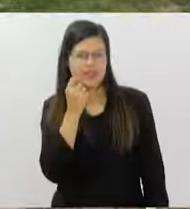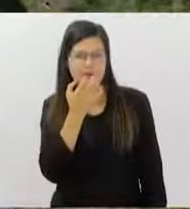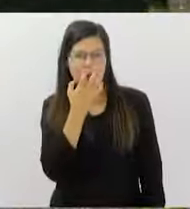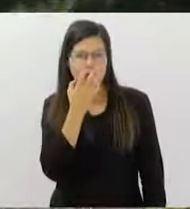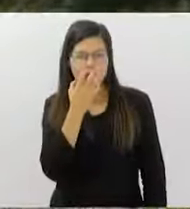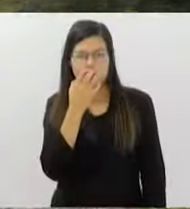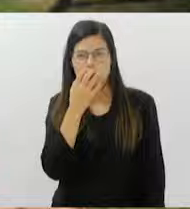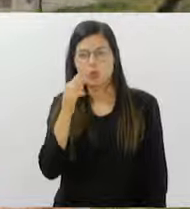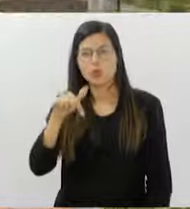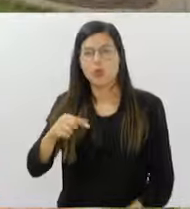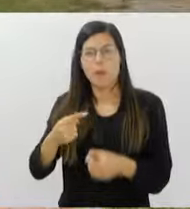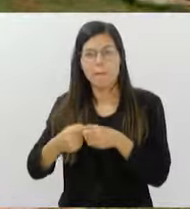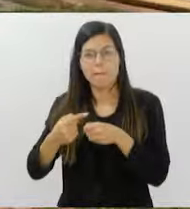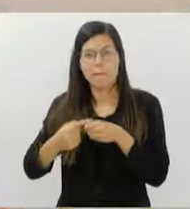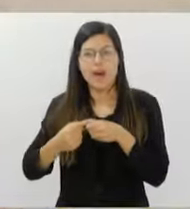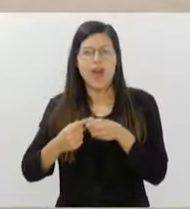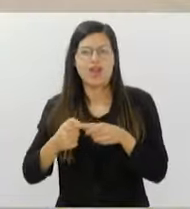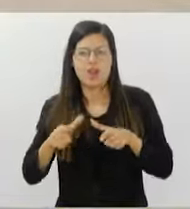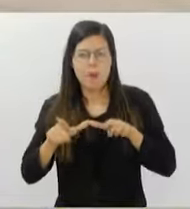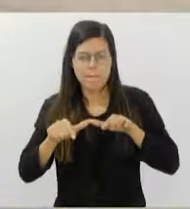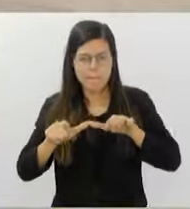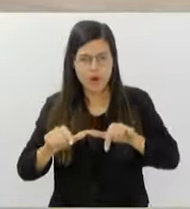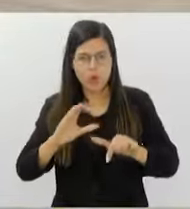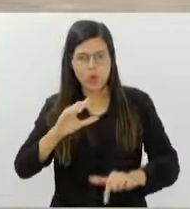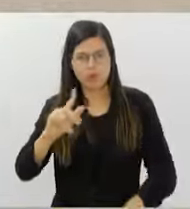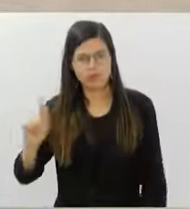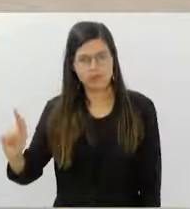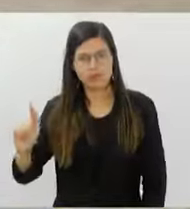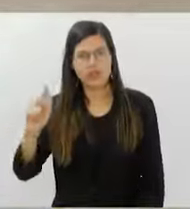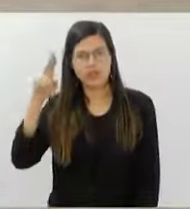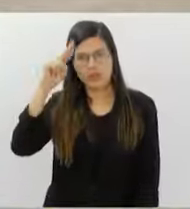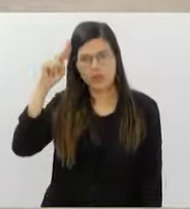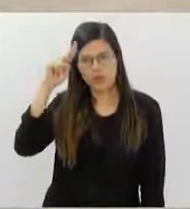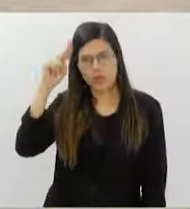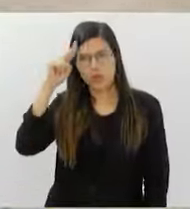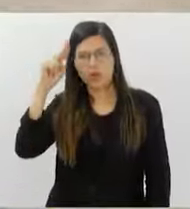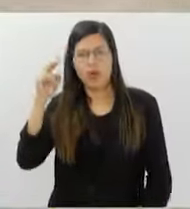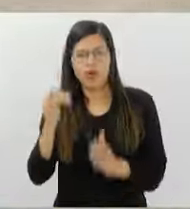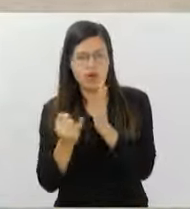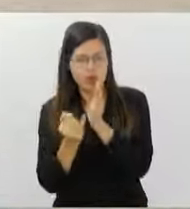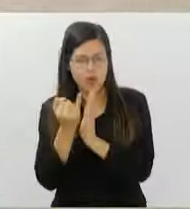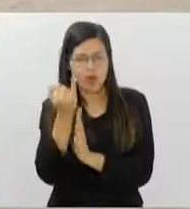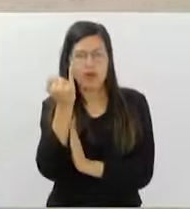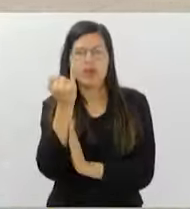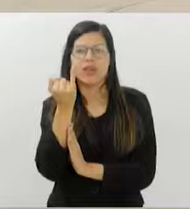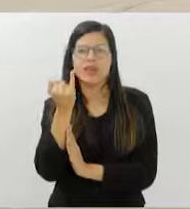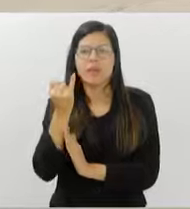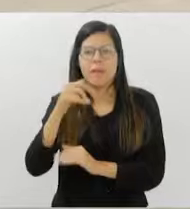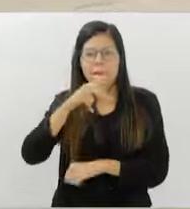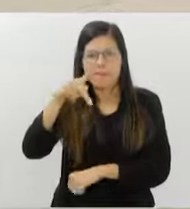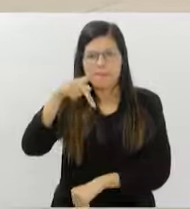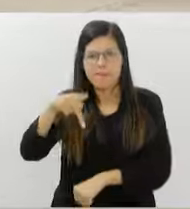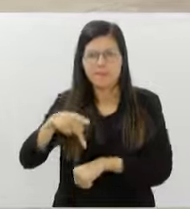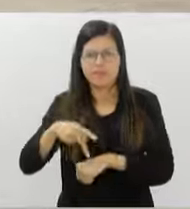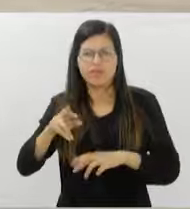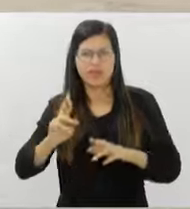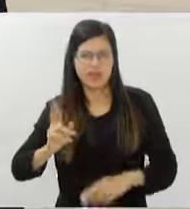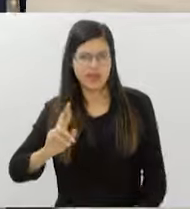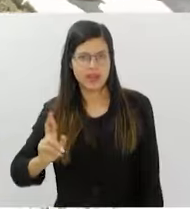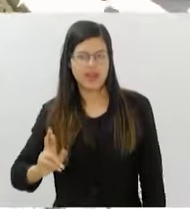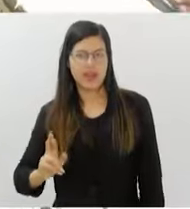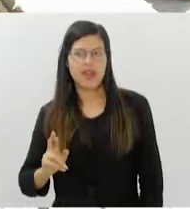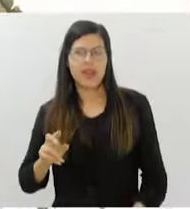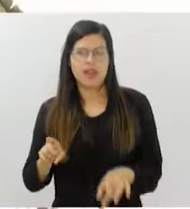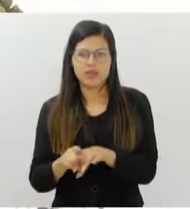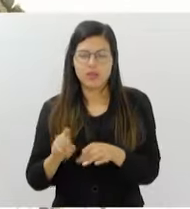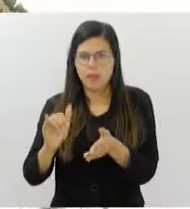Rio, entre eles Bangu, Campo Grande, Deodoro, Inhoaíba, Padre Miguel, Realengo e Vila Kennedy.